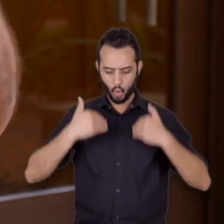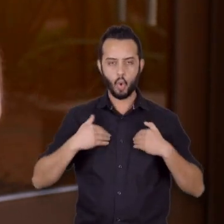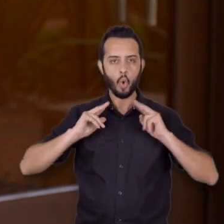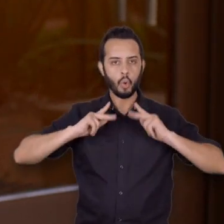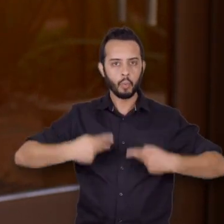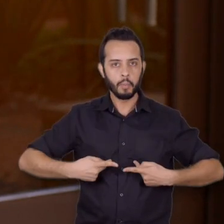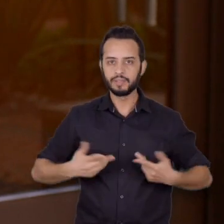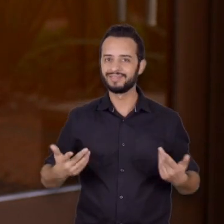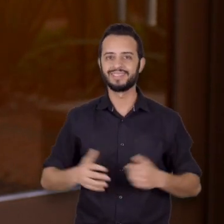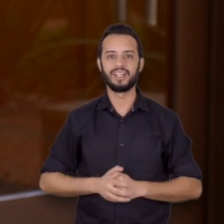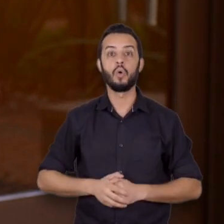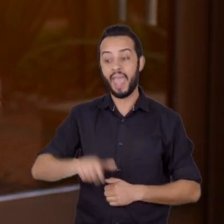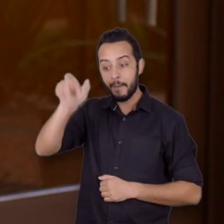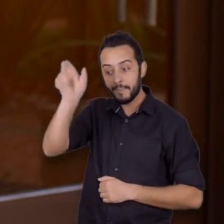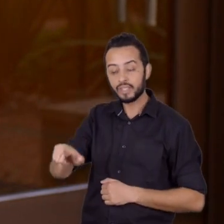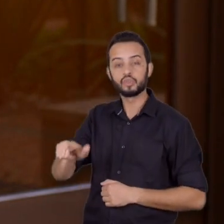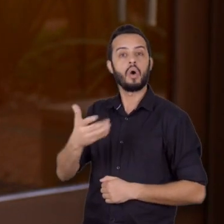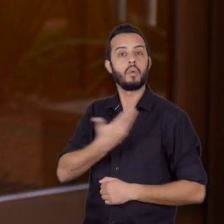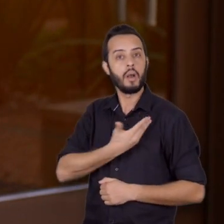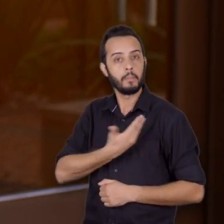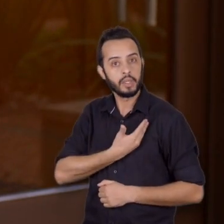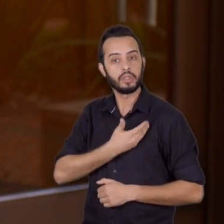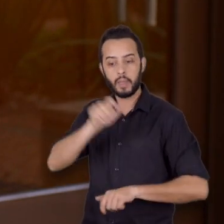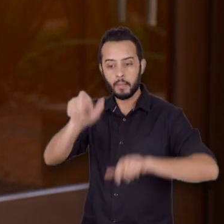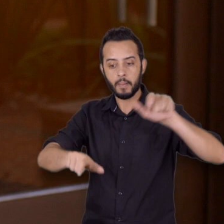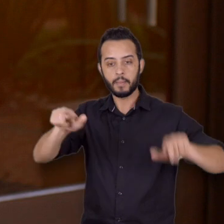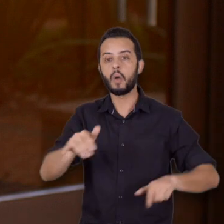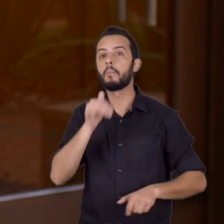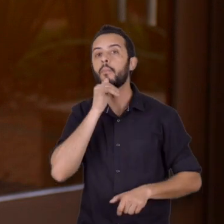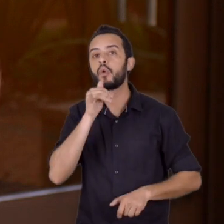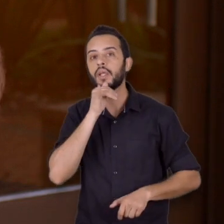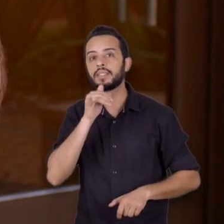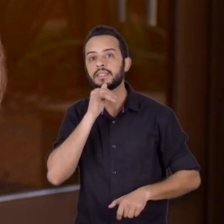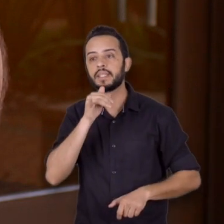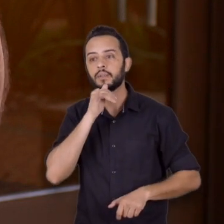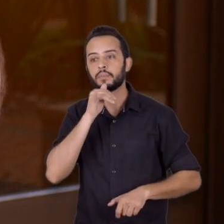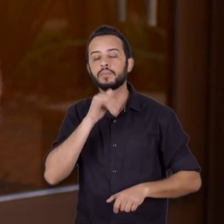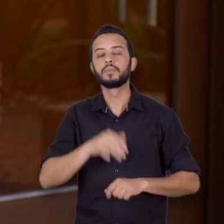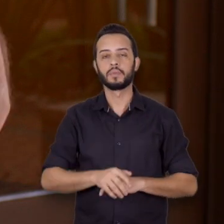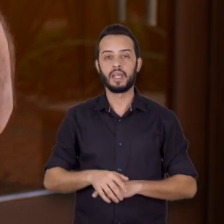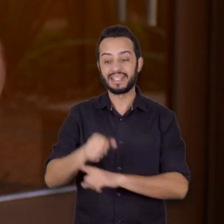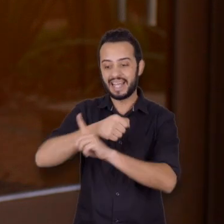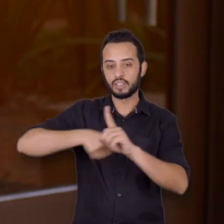são todos os corpos, o dele e o que está em volta. Então eu começo a saber